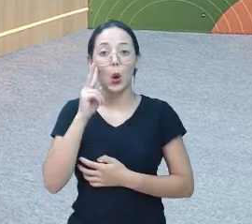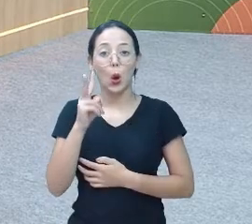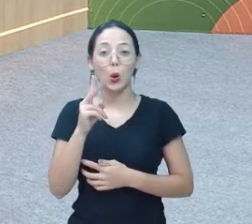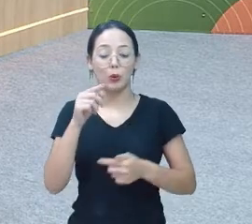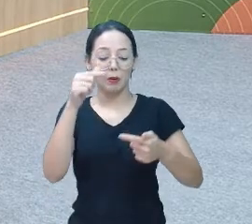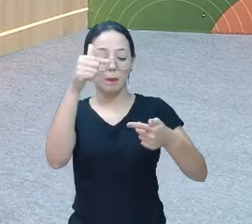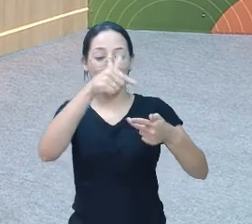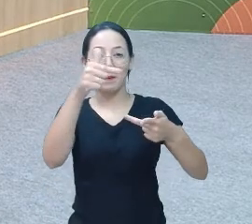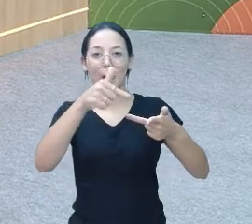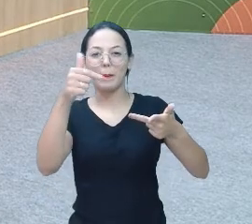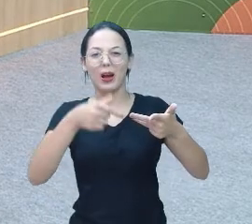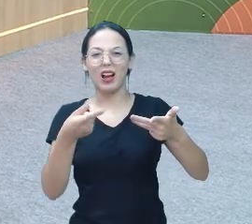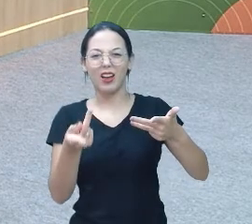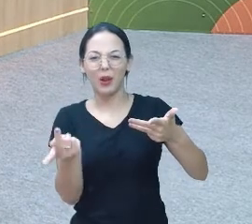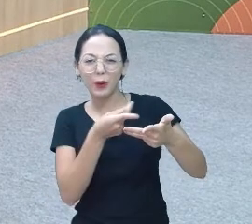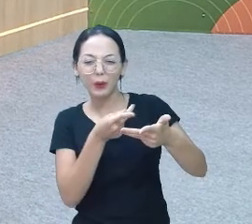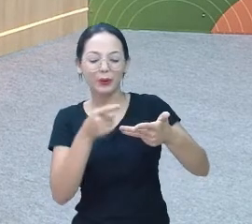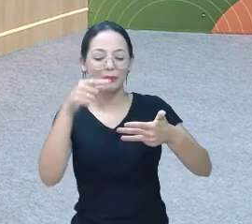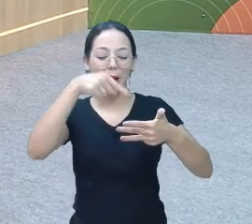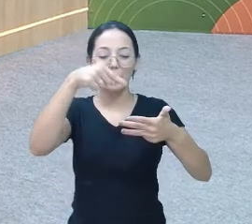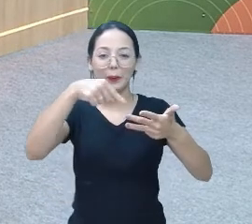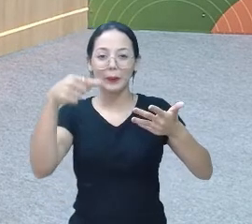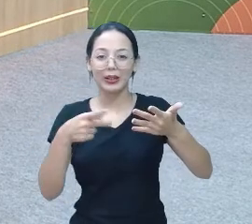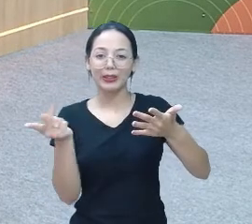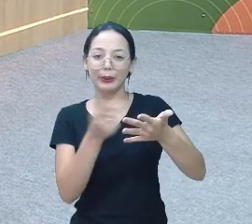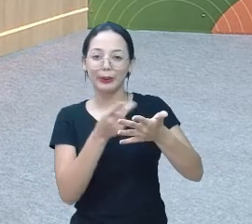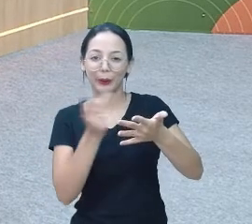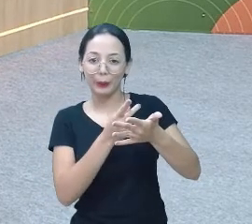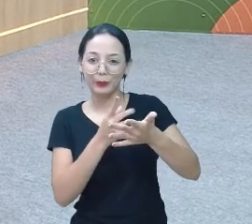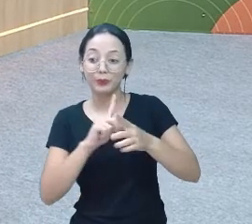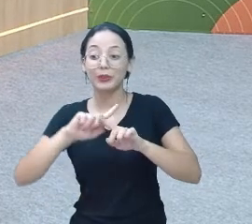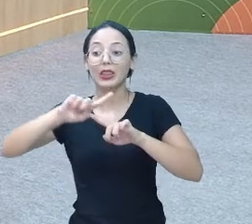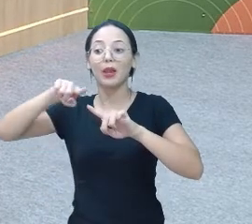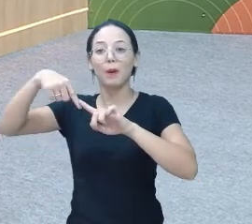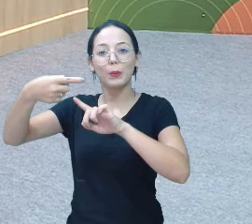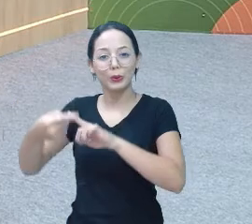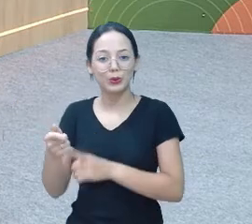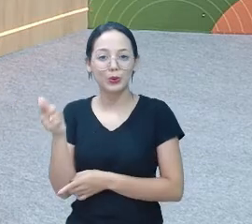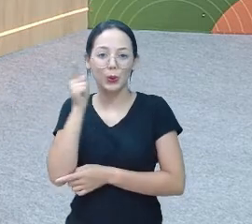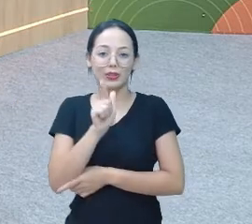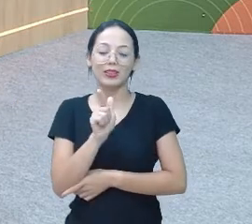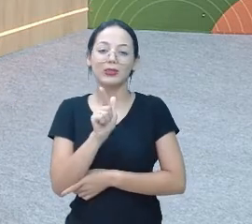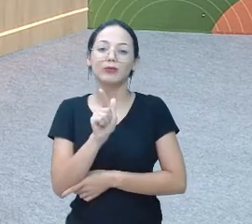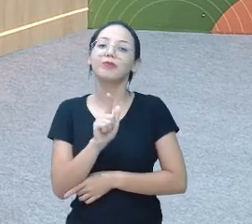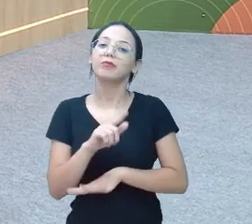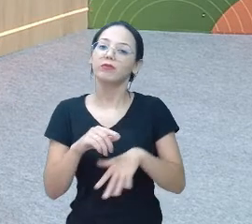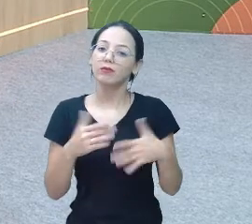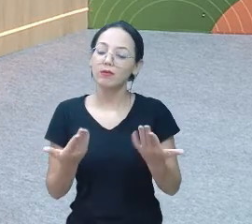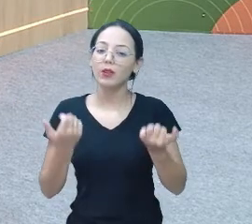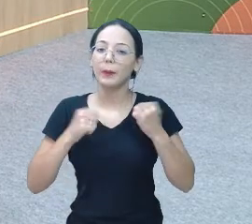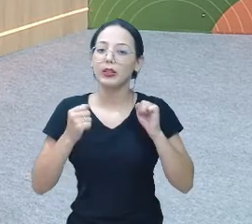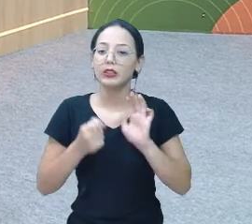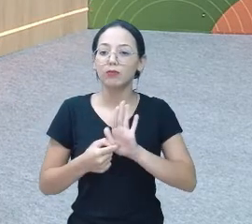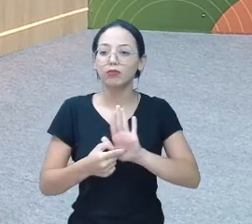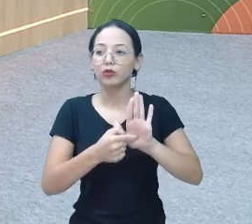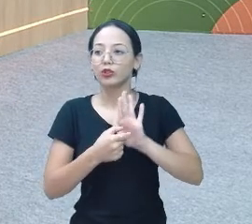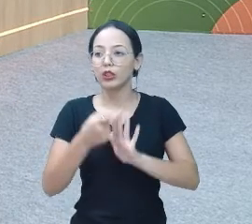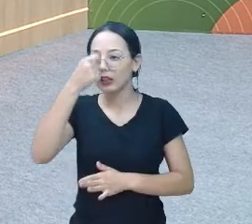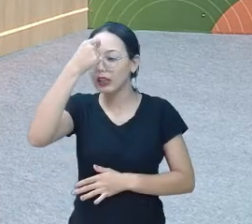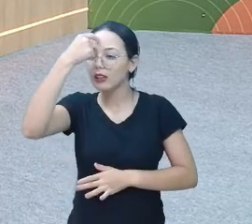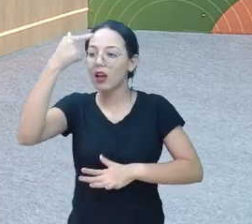de falha, poderíamos dizer assim, foi cometido. Então, muitas vezes a gente tem que trazer essa ideia para as aulas de